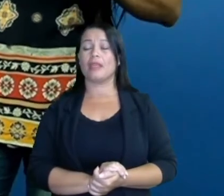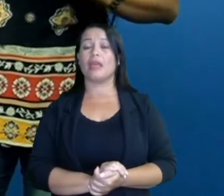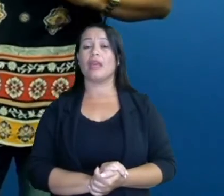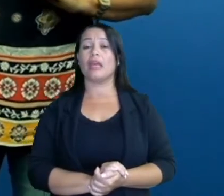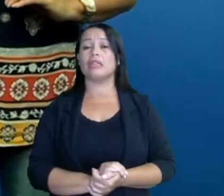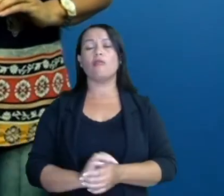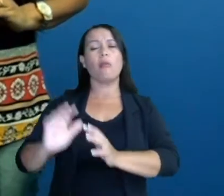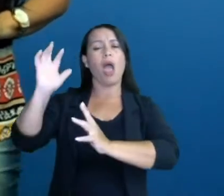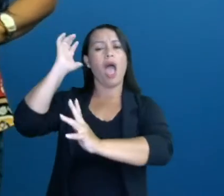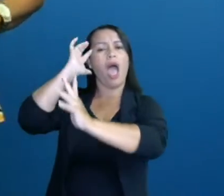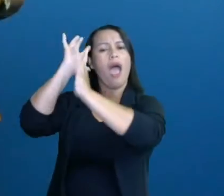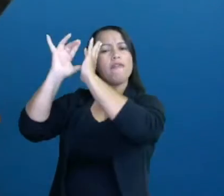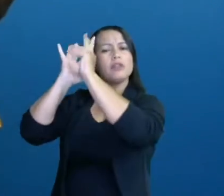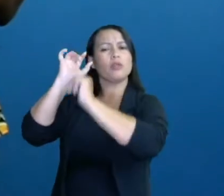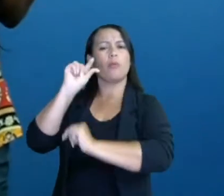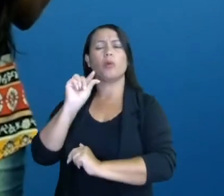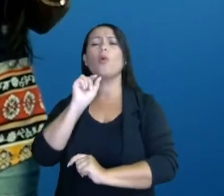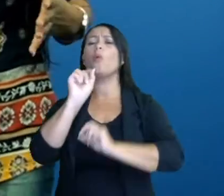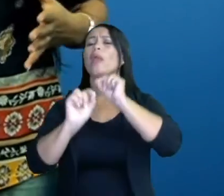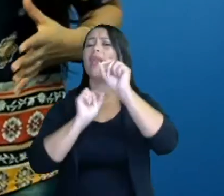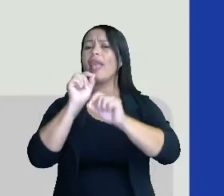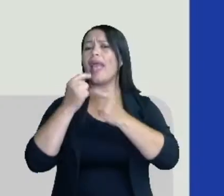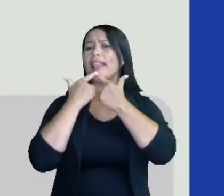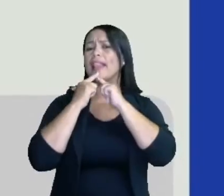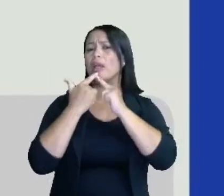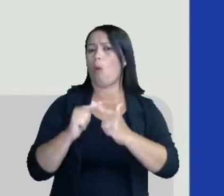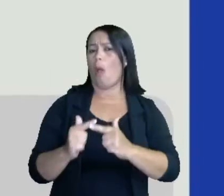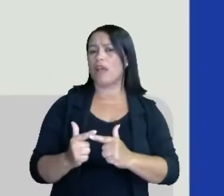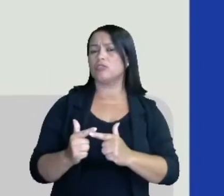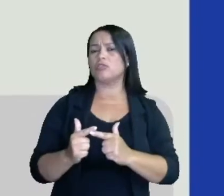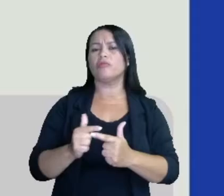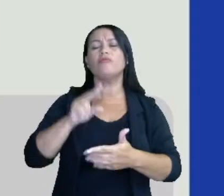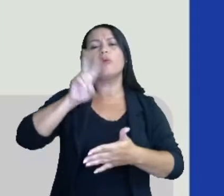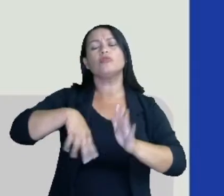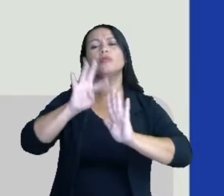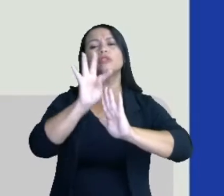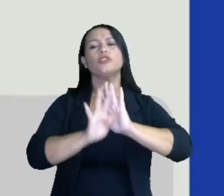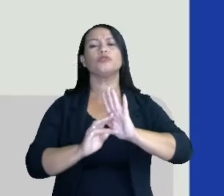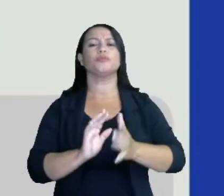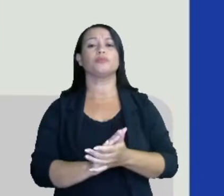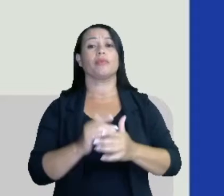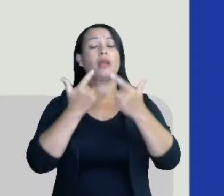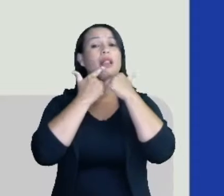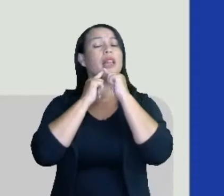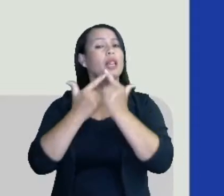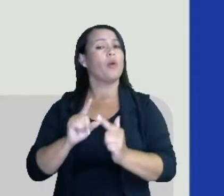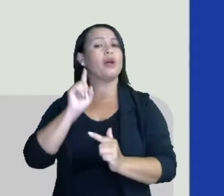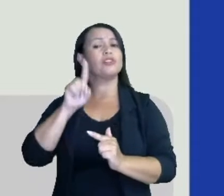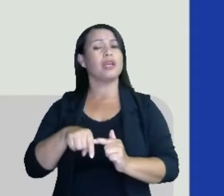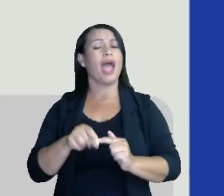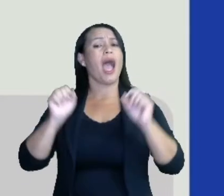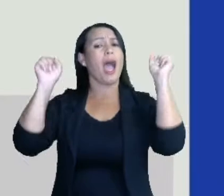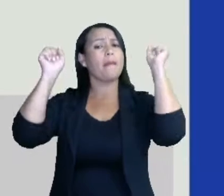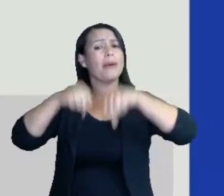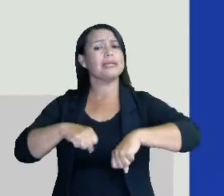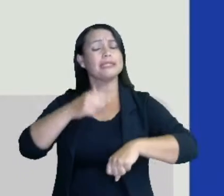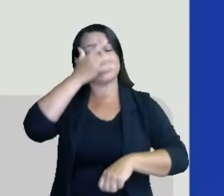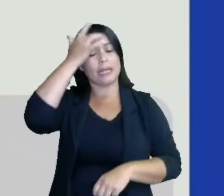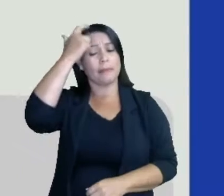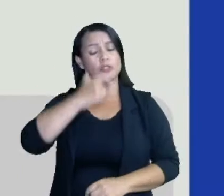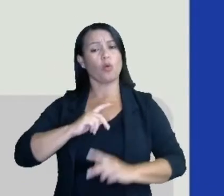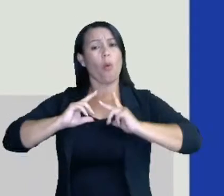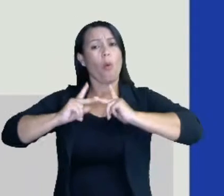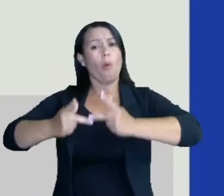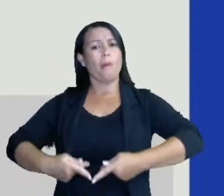Então, vamos refletir um pouquinho aqui, o que é linguagem? Vamos fazer a leitura desse texto. Linguagem é a capacidade humana